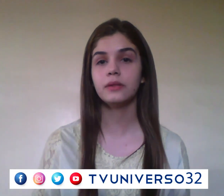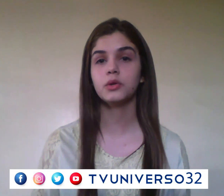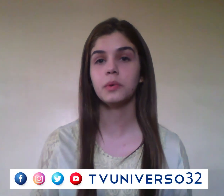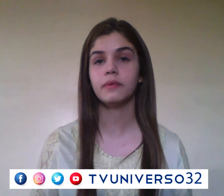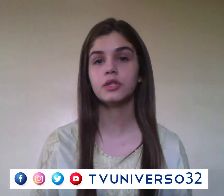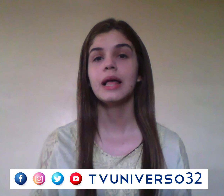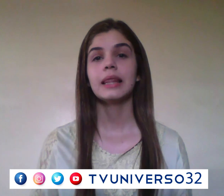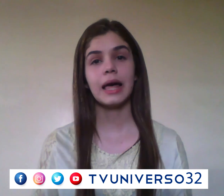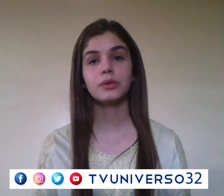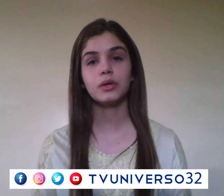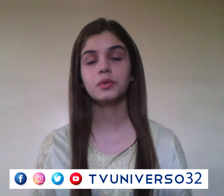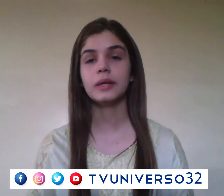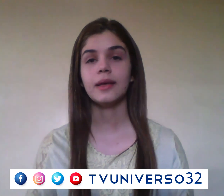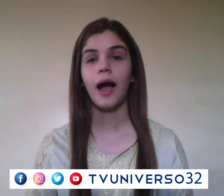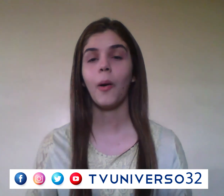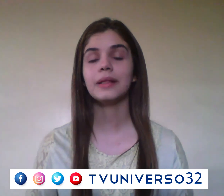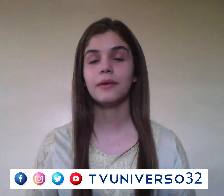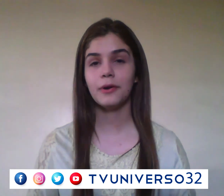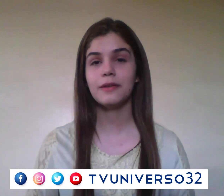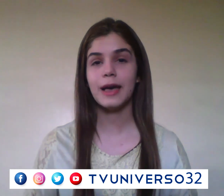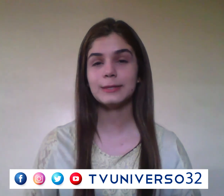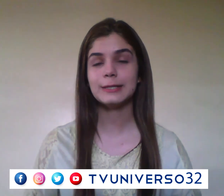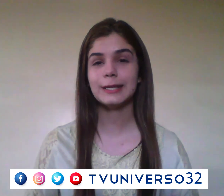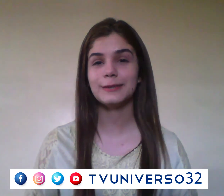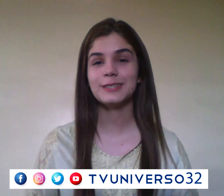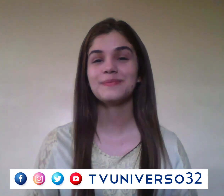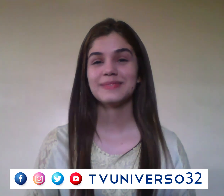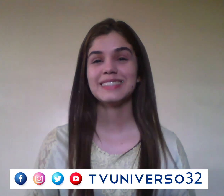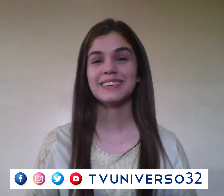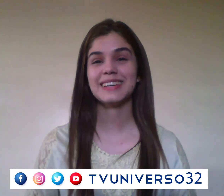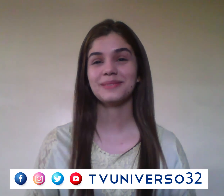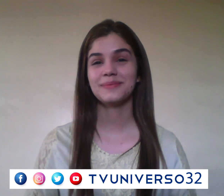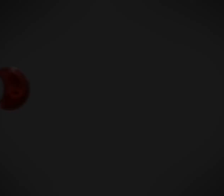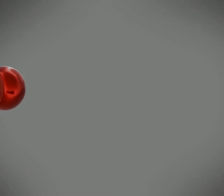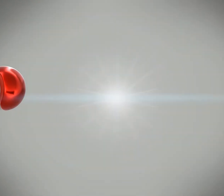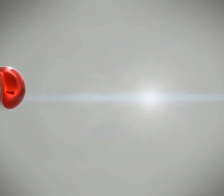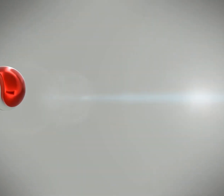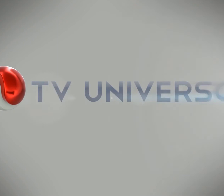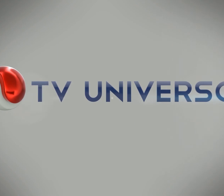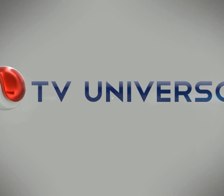Enem 2020, lá no nosso Twitter, @tvuniverso32. Tchau, tchau!